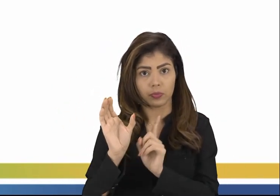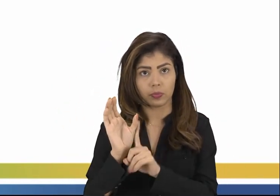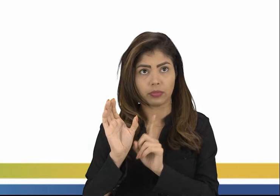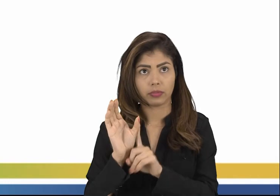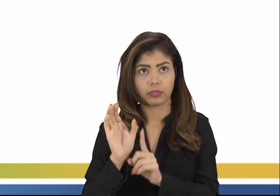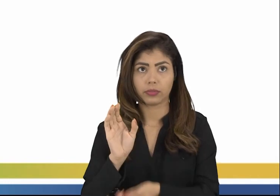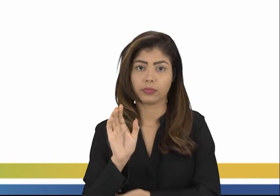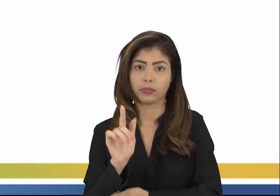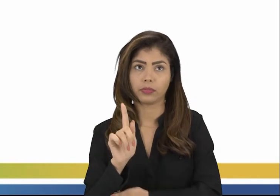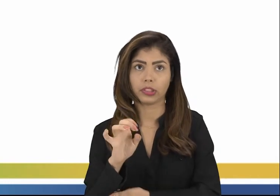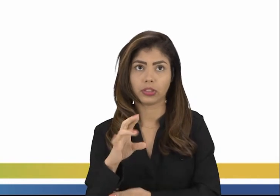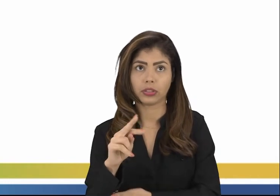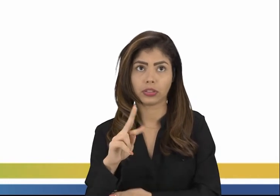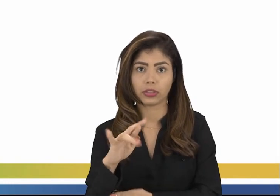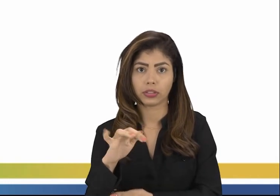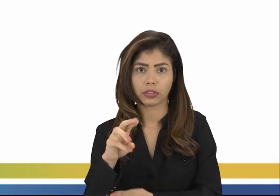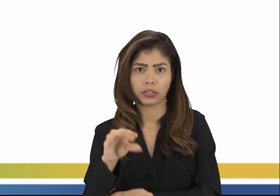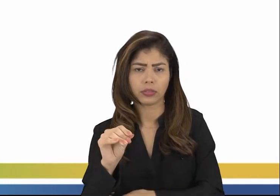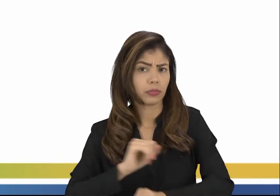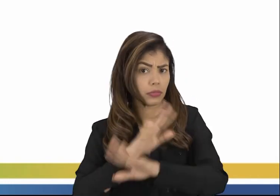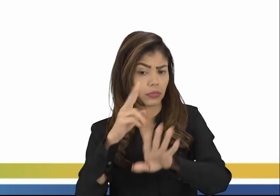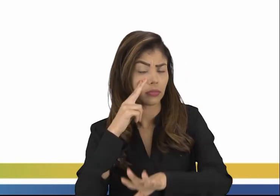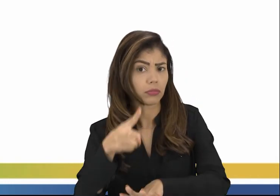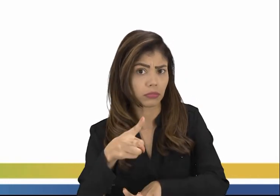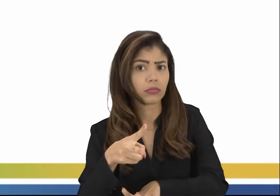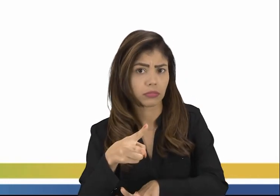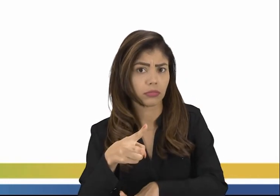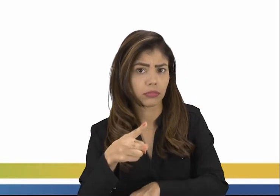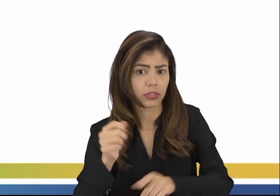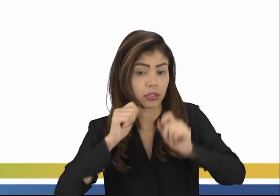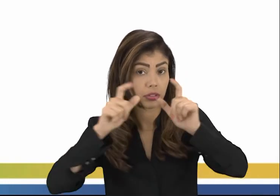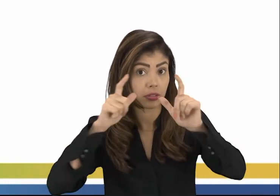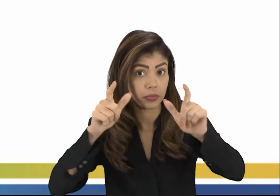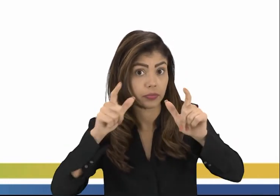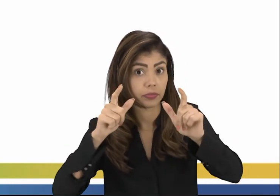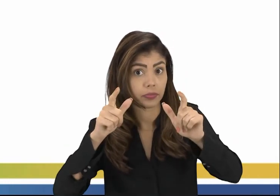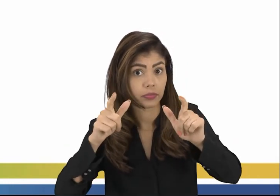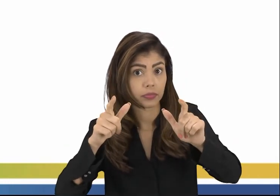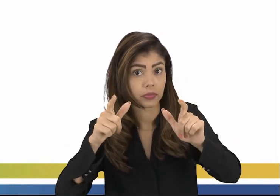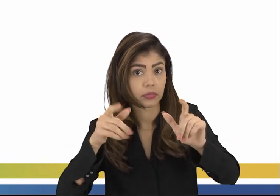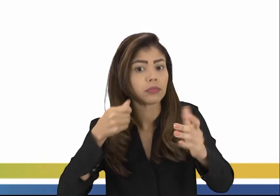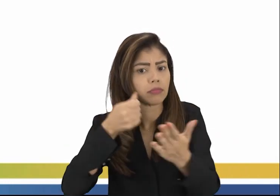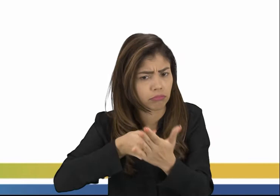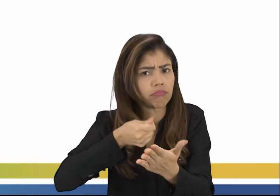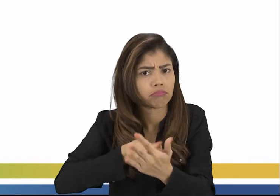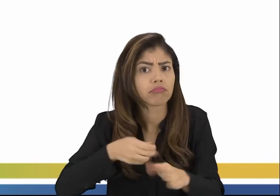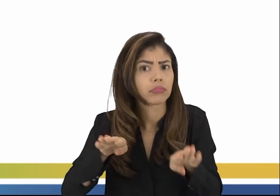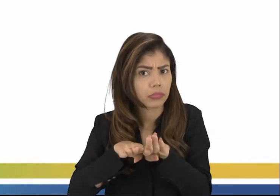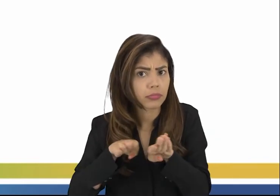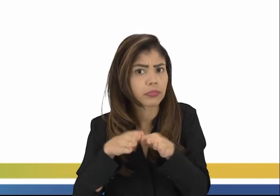alternativa C, o geocentrismo, veja bem lá. Atenção aqui, questão também bem persistente também, né?